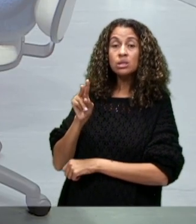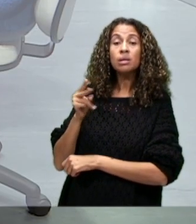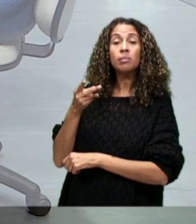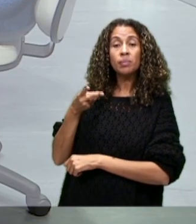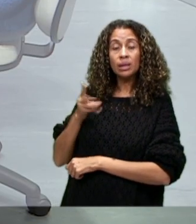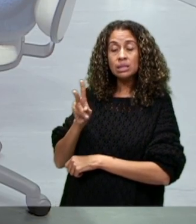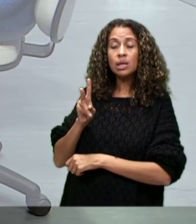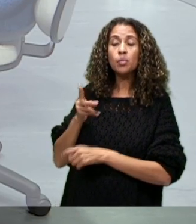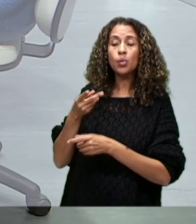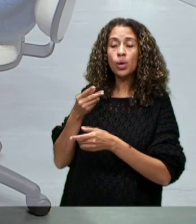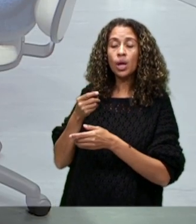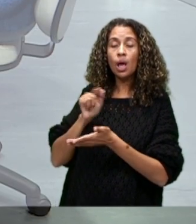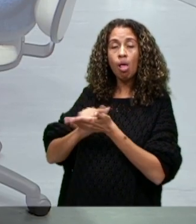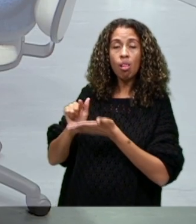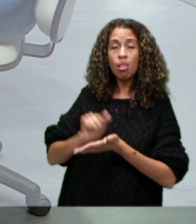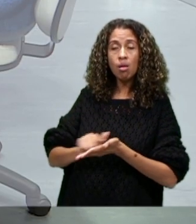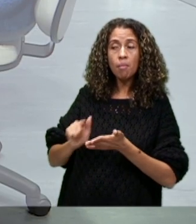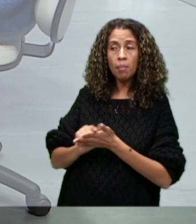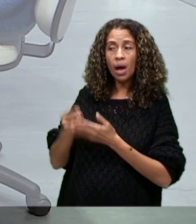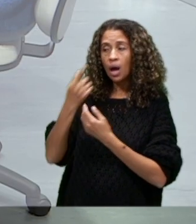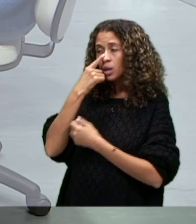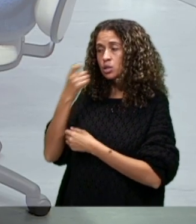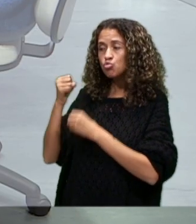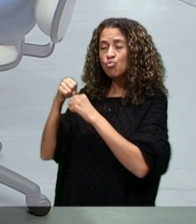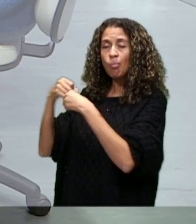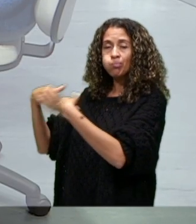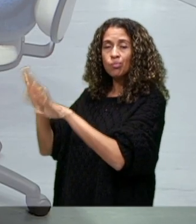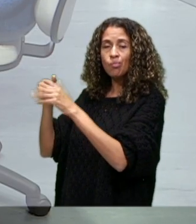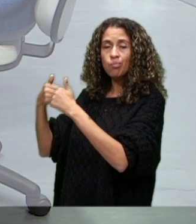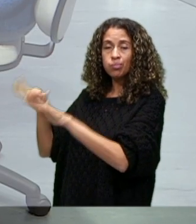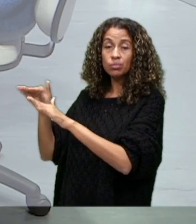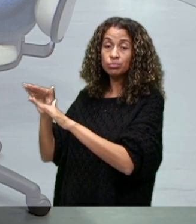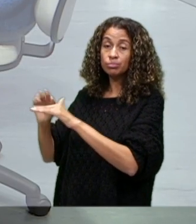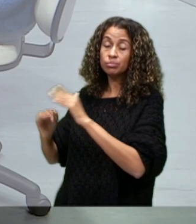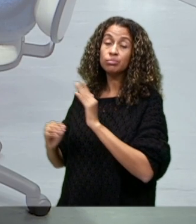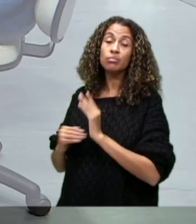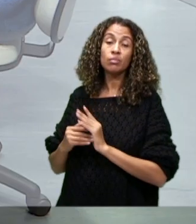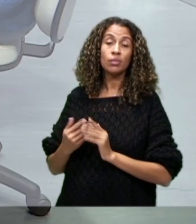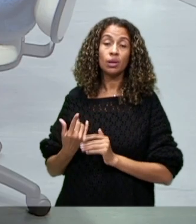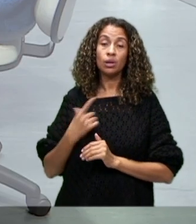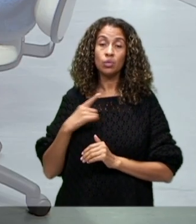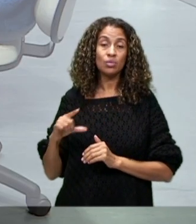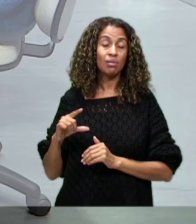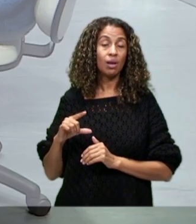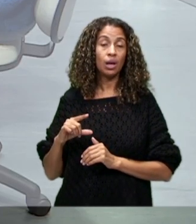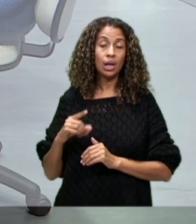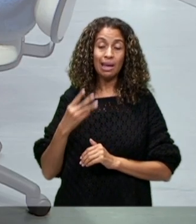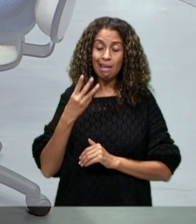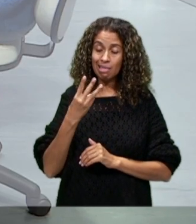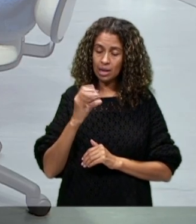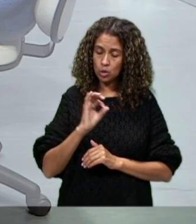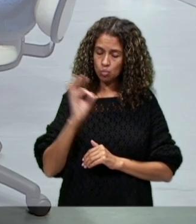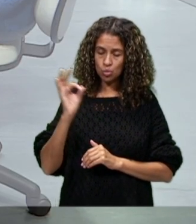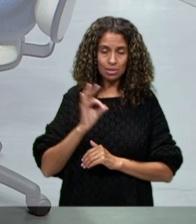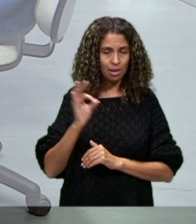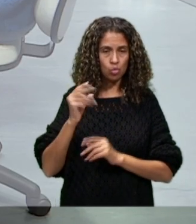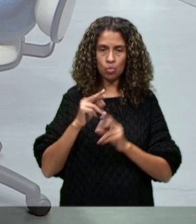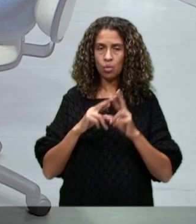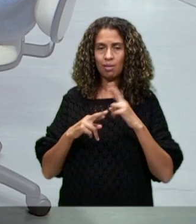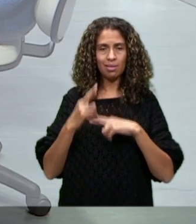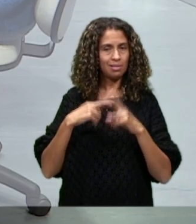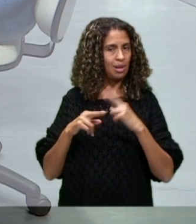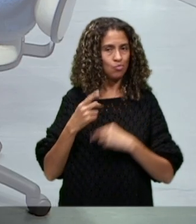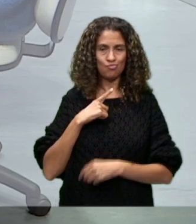sem garantir que a gente tenha uma taxa de reciclagem elevada. Né? Hoje Itajaí não recicla nem 3% de tudo que poderia ser reciclado.